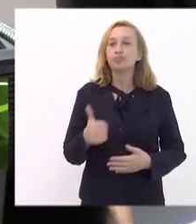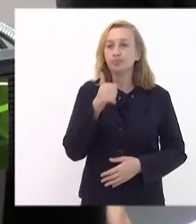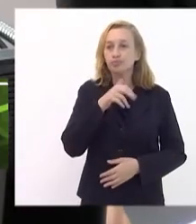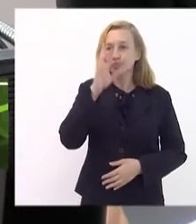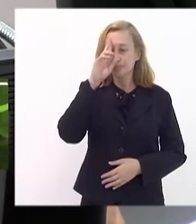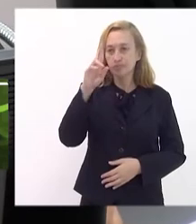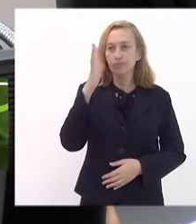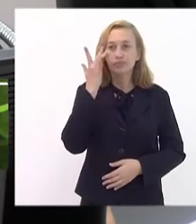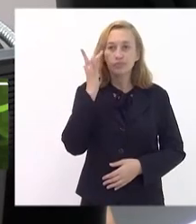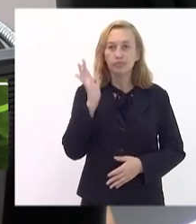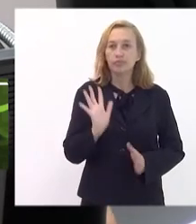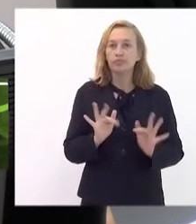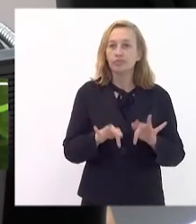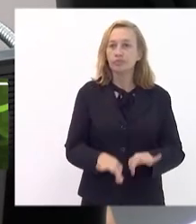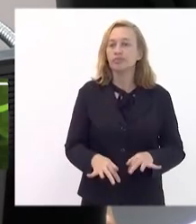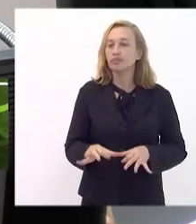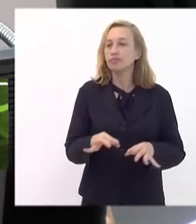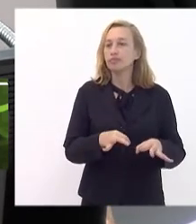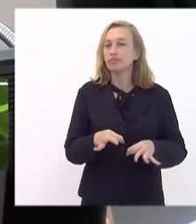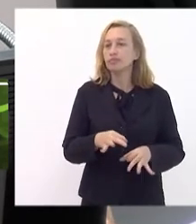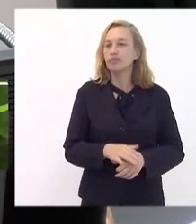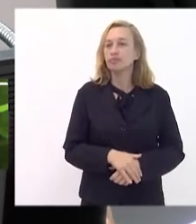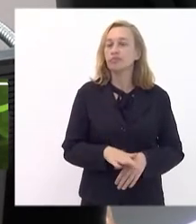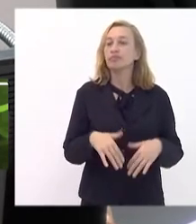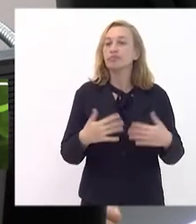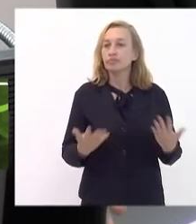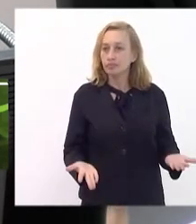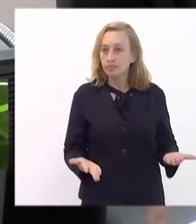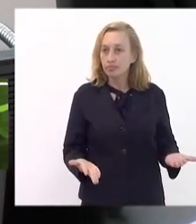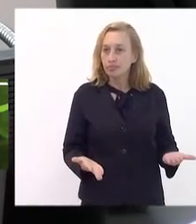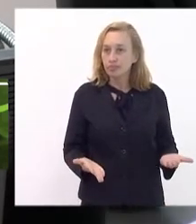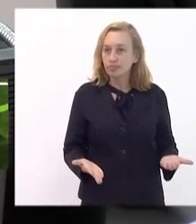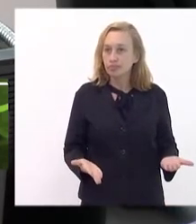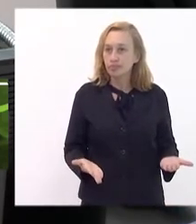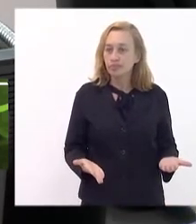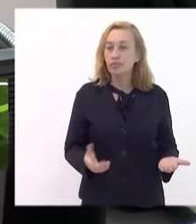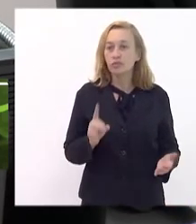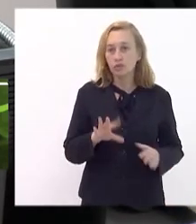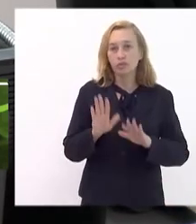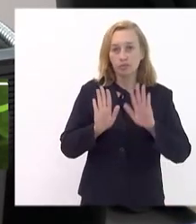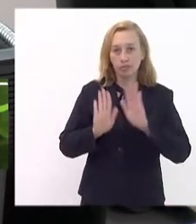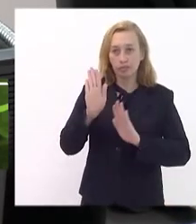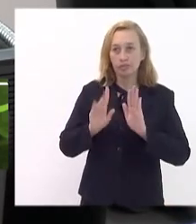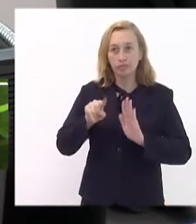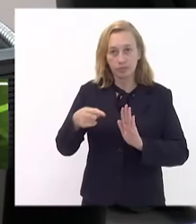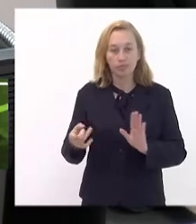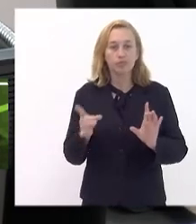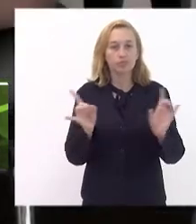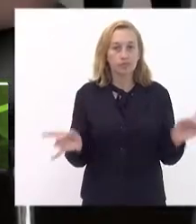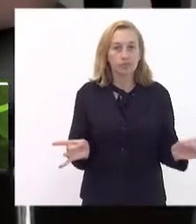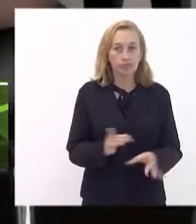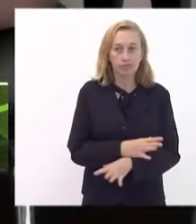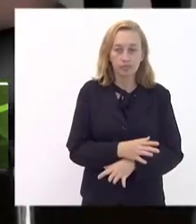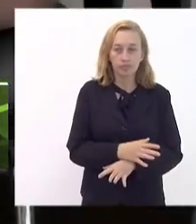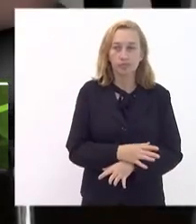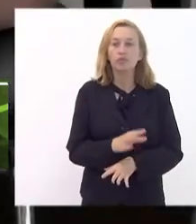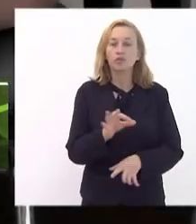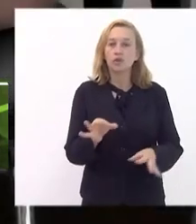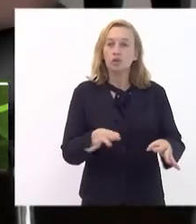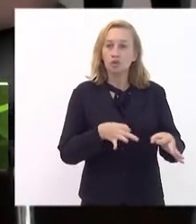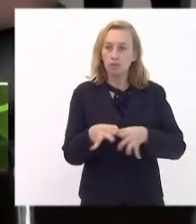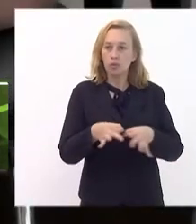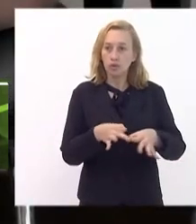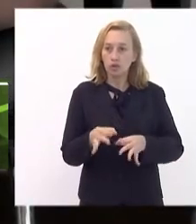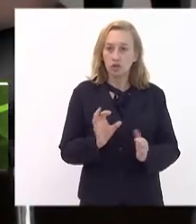se conclui o projeto? Então, a gente só pode licitar depois do projeto concluído. Mas o projeto é do